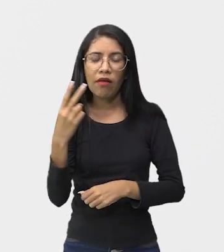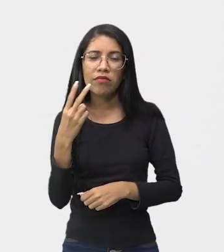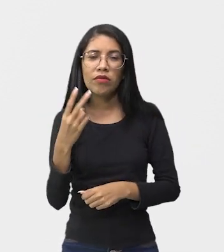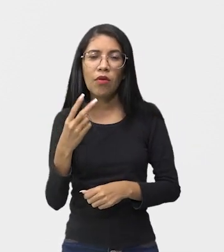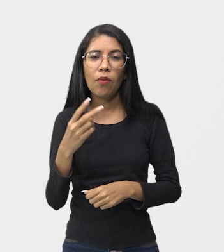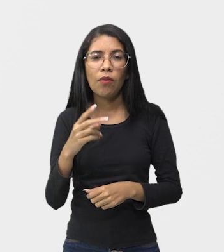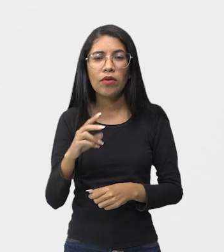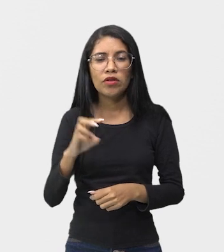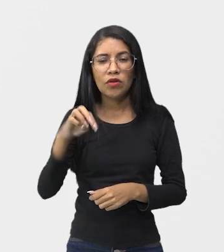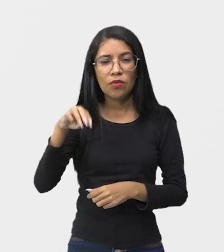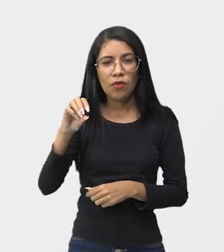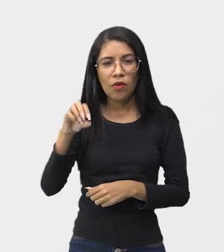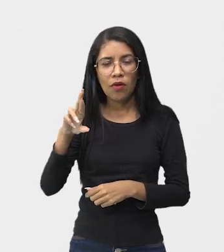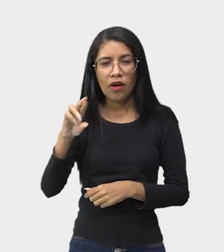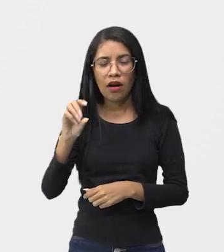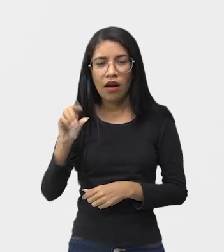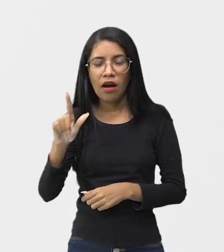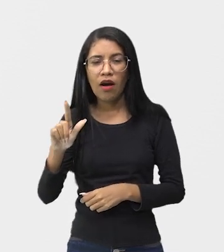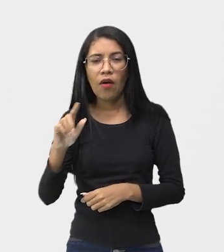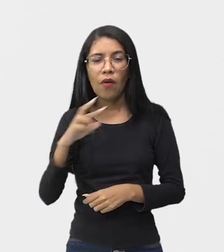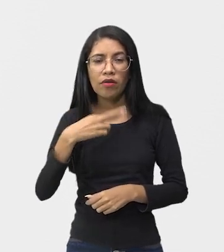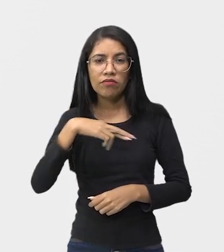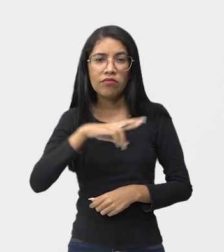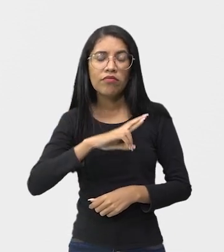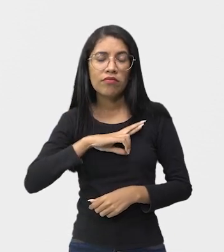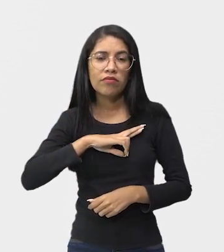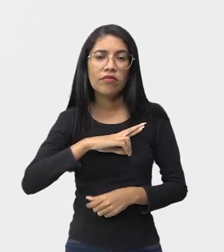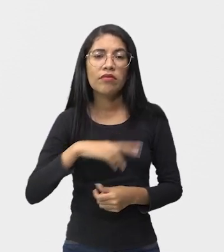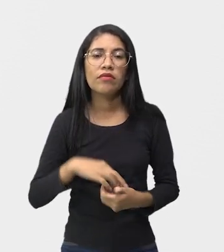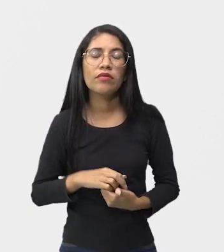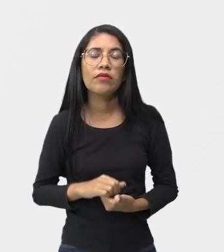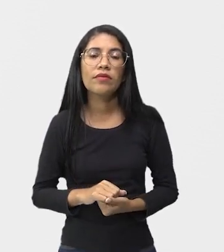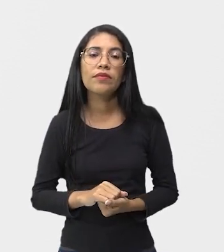étnicos, morais e religiosos, certo?